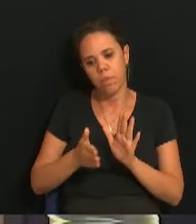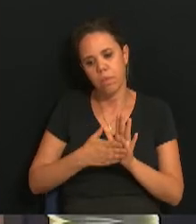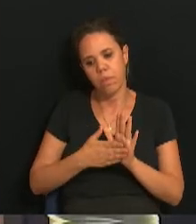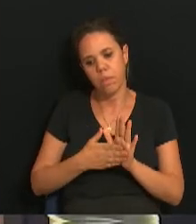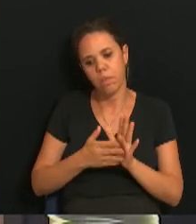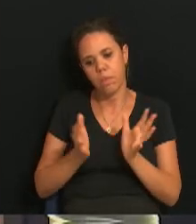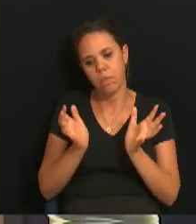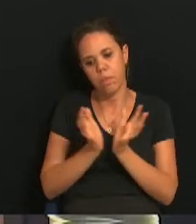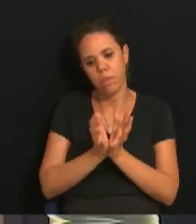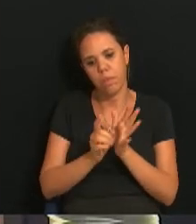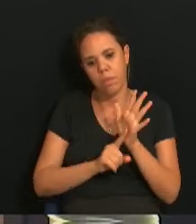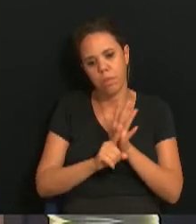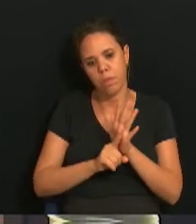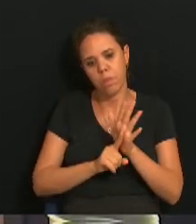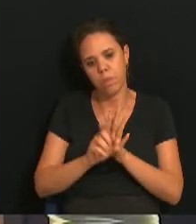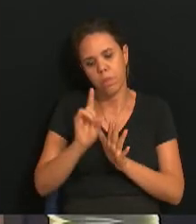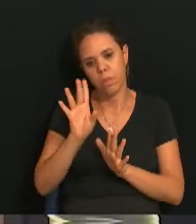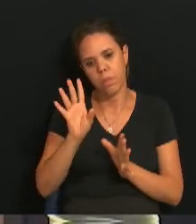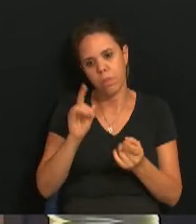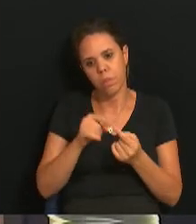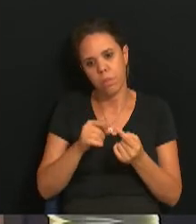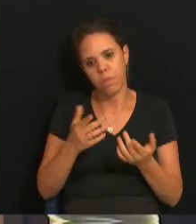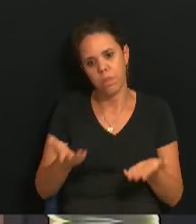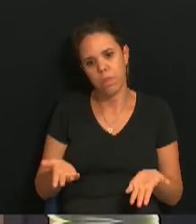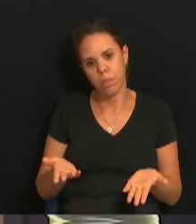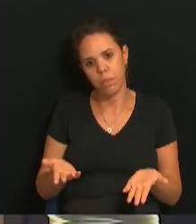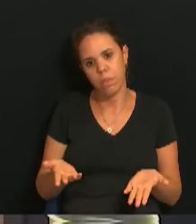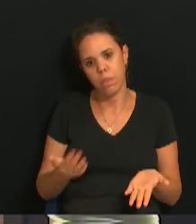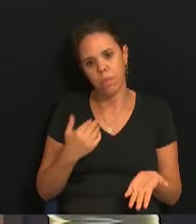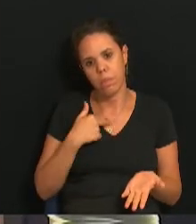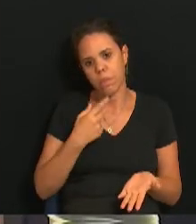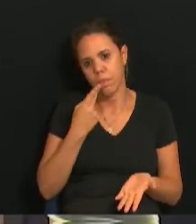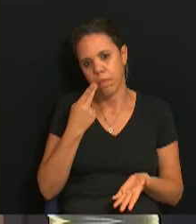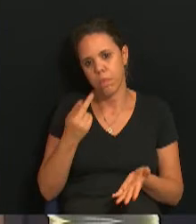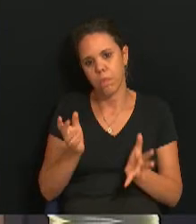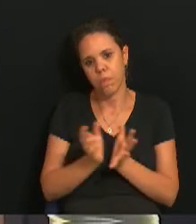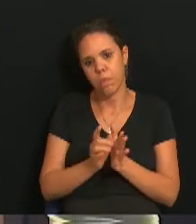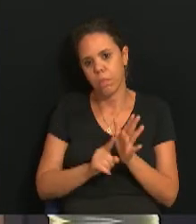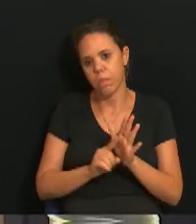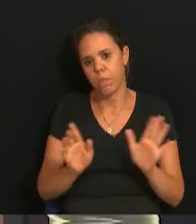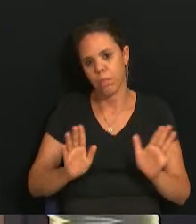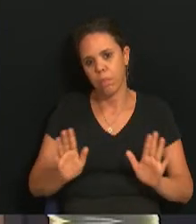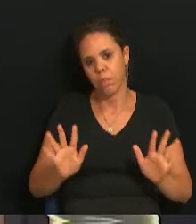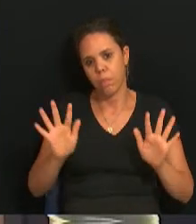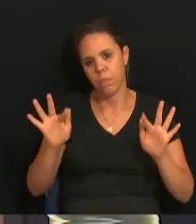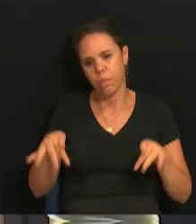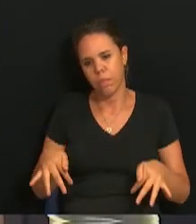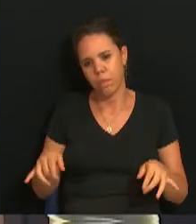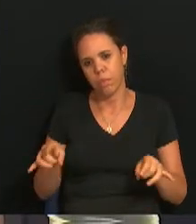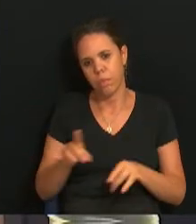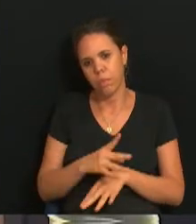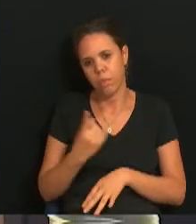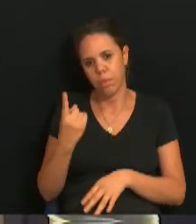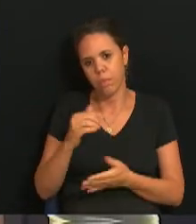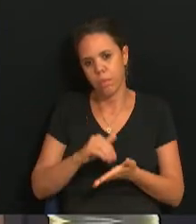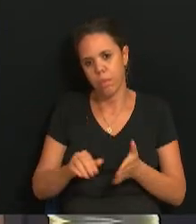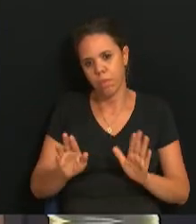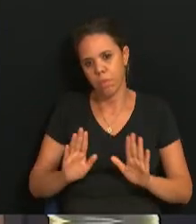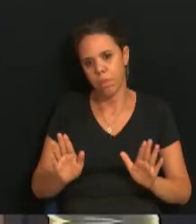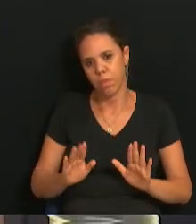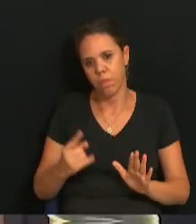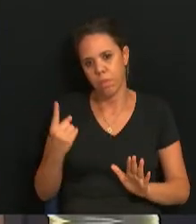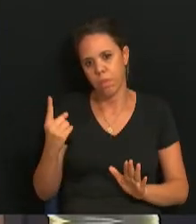comissão de estudos, ela só tem sentido, não dá para a gente fazer uma comissão de estudos e finalizar com um relatório que seja uma